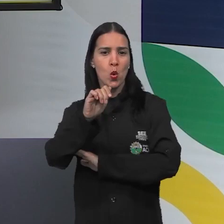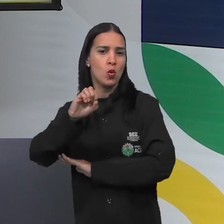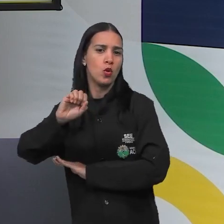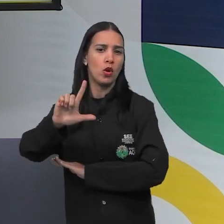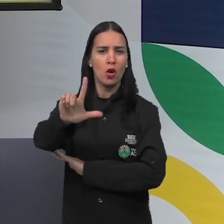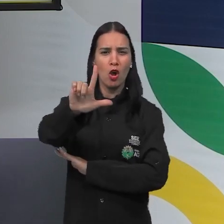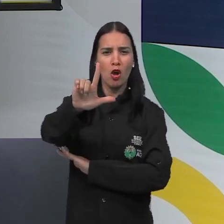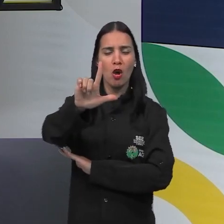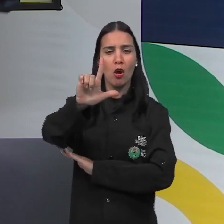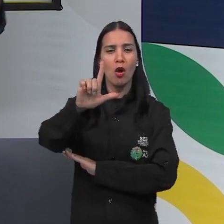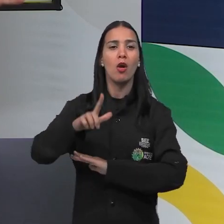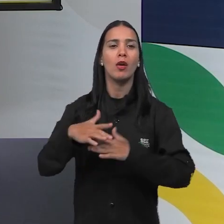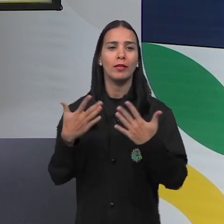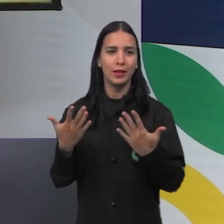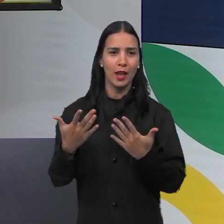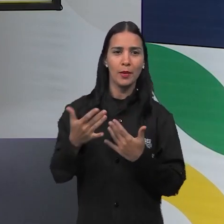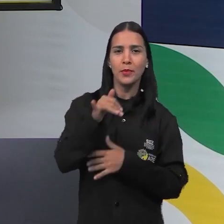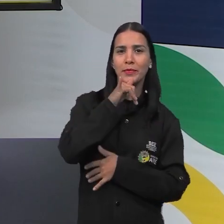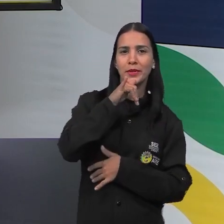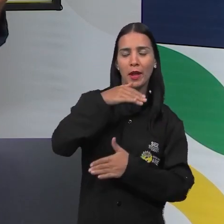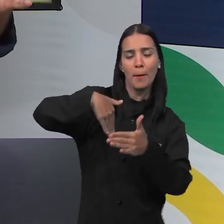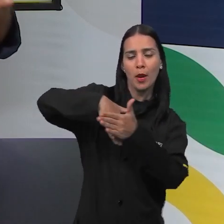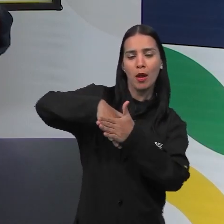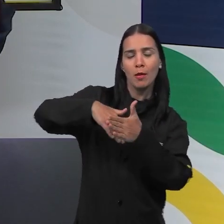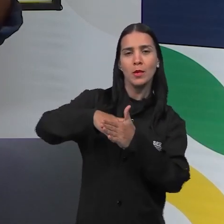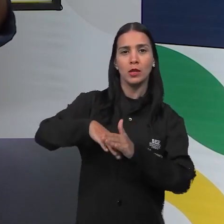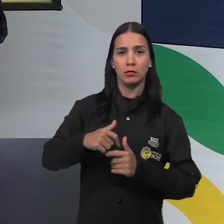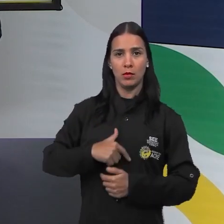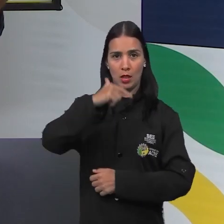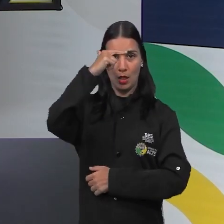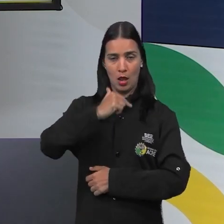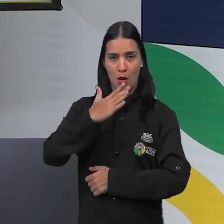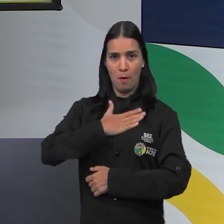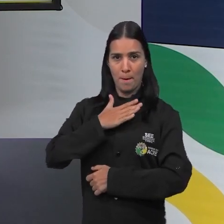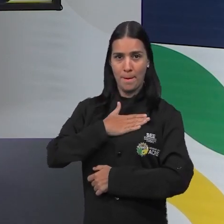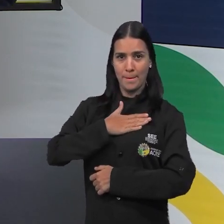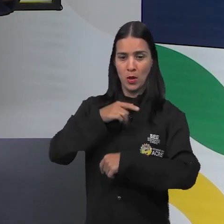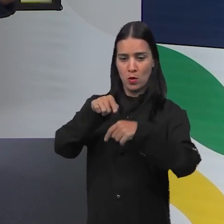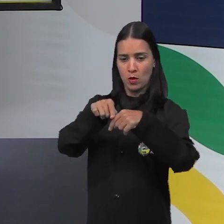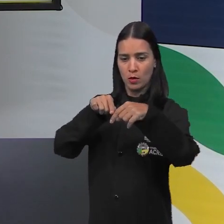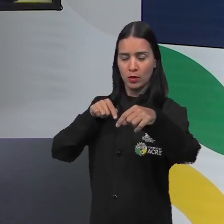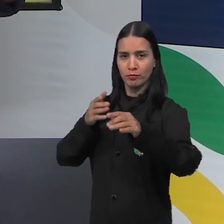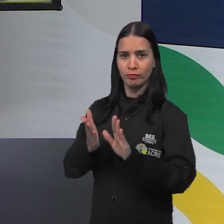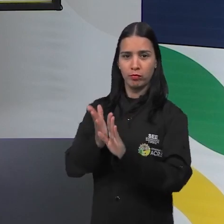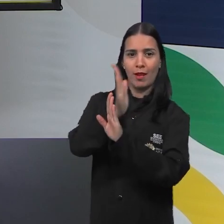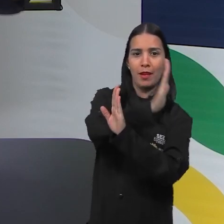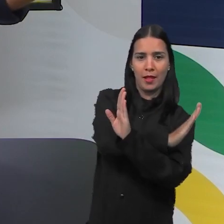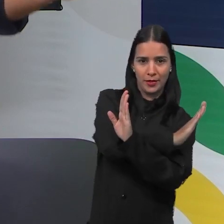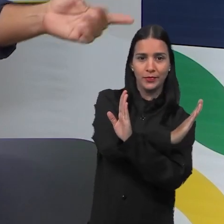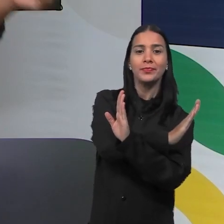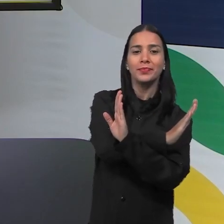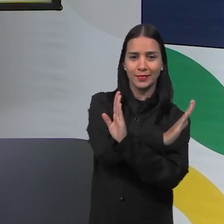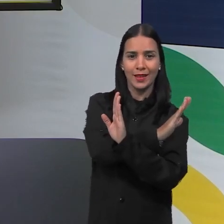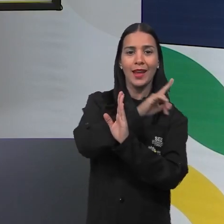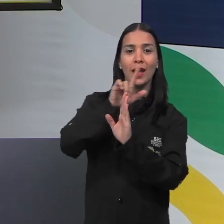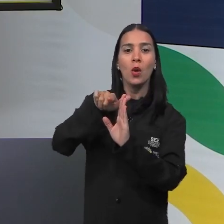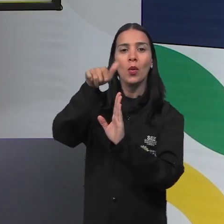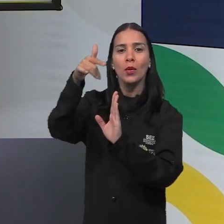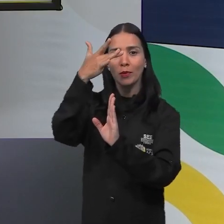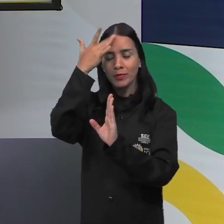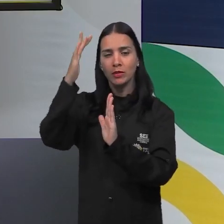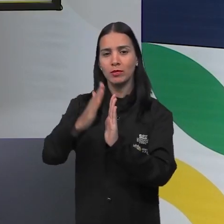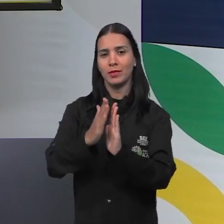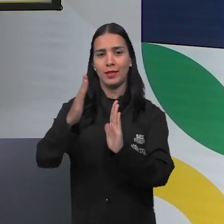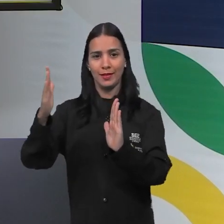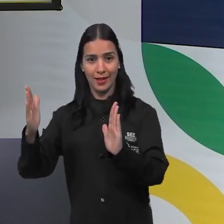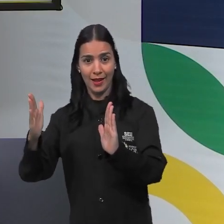Futebol. Eu tenho o meu lado, o adversário tem o dele. O meu objetivo é levar a bola do meu lado até